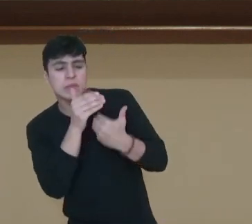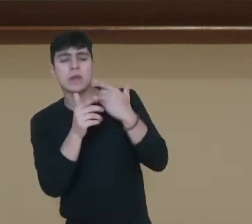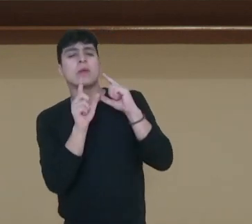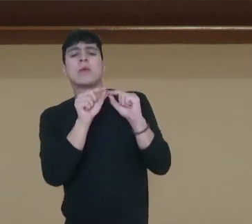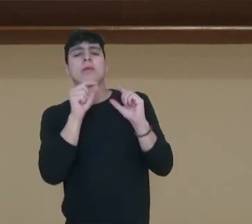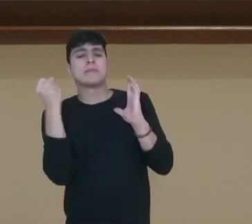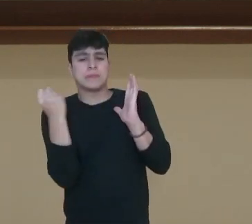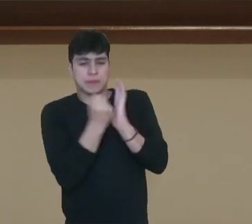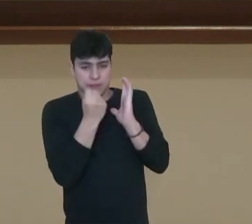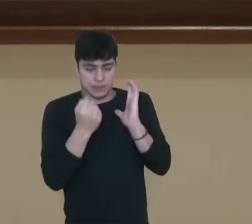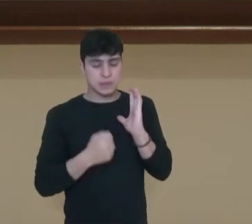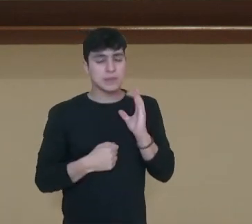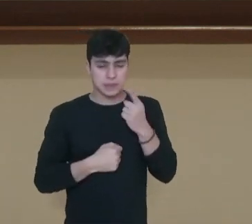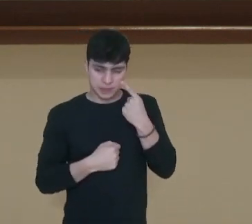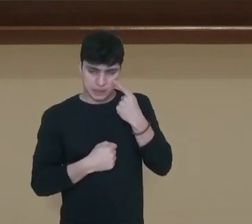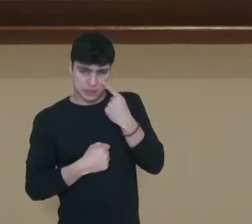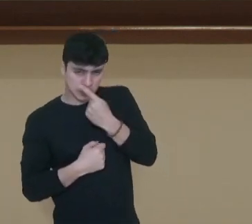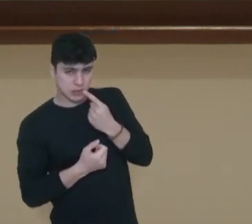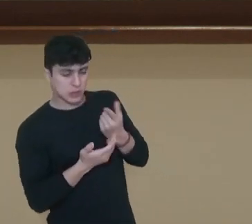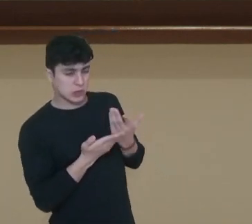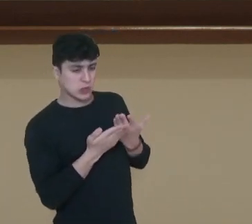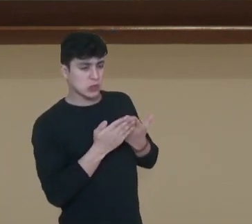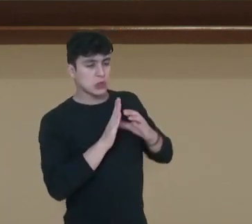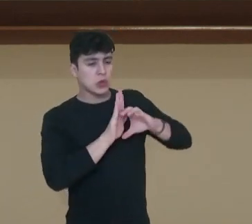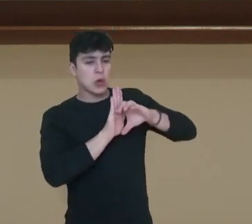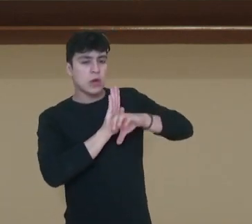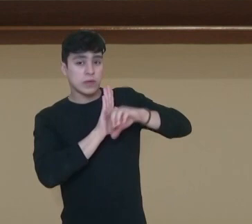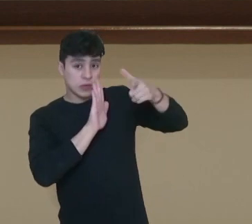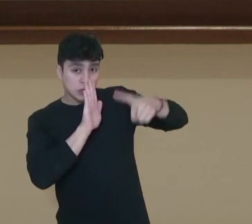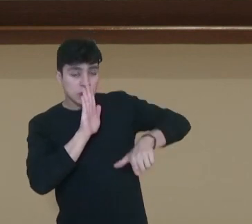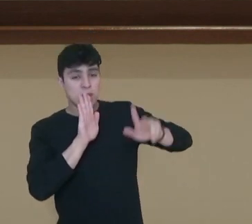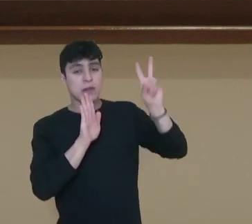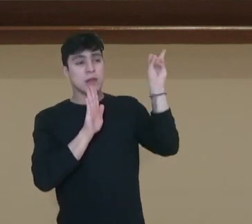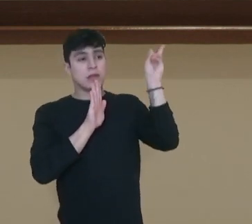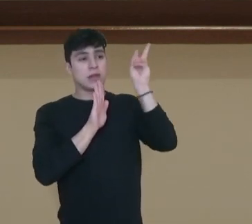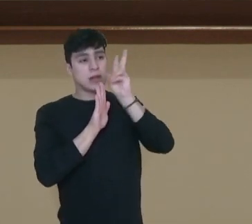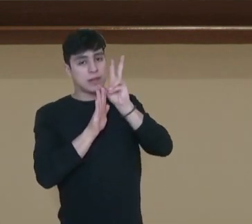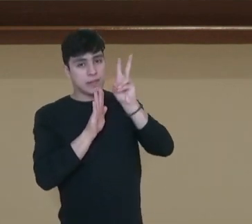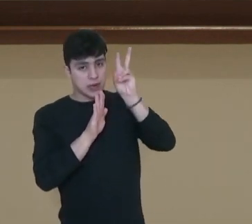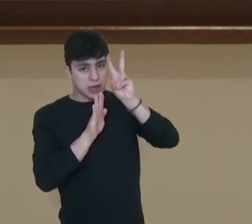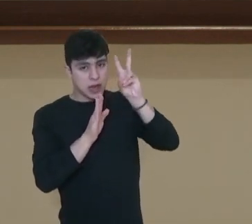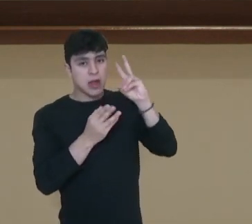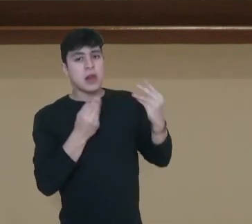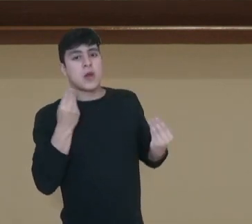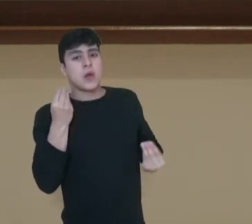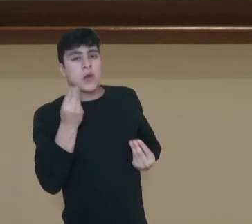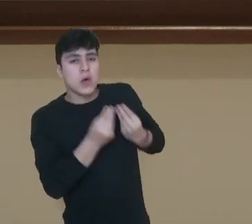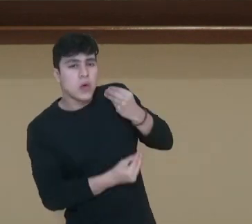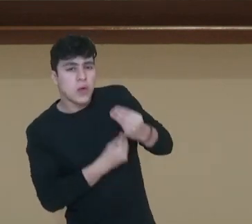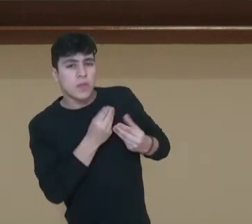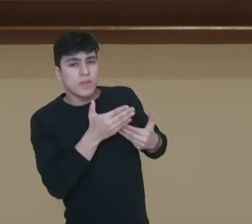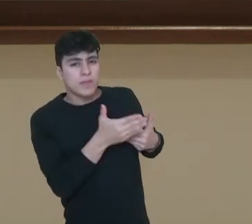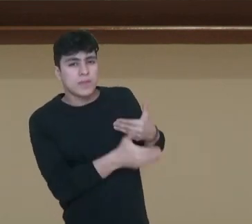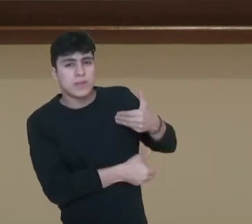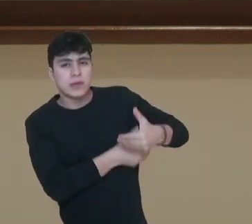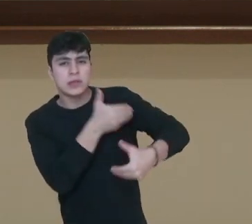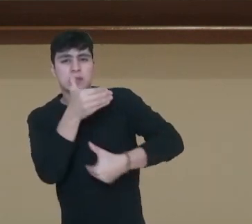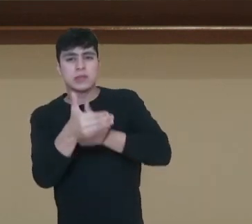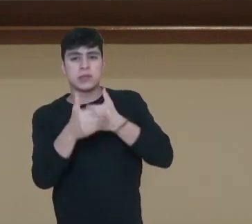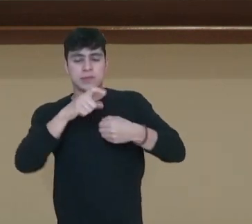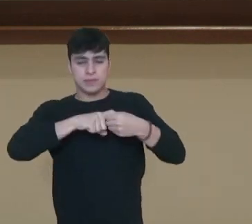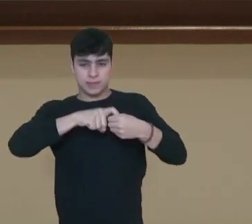alguns conceitos para a gente entender um pouco como é que vai acontecer essa ideia de independência da